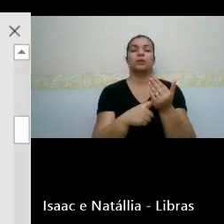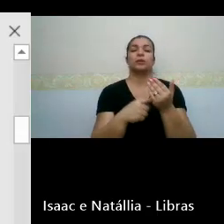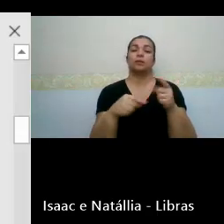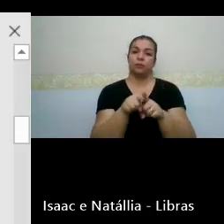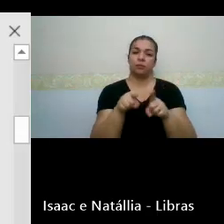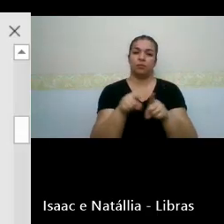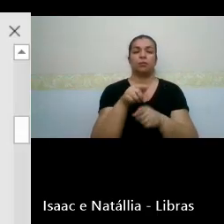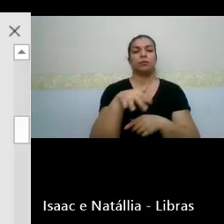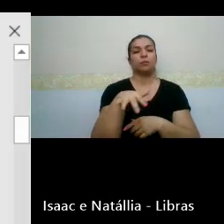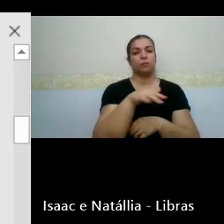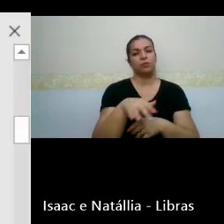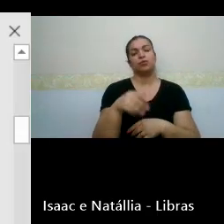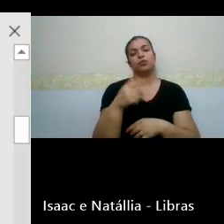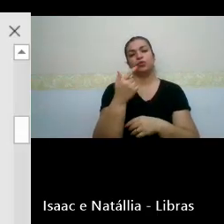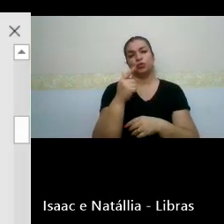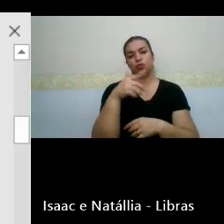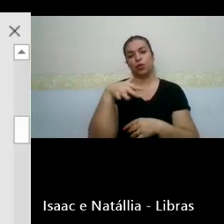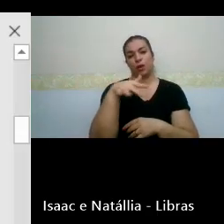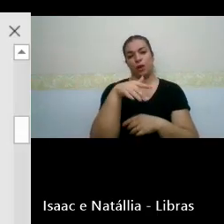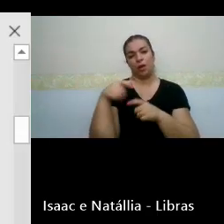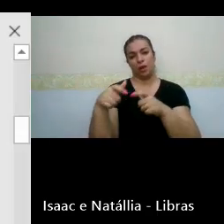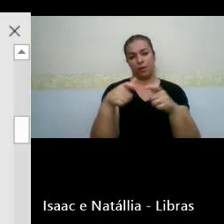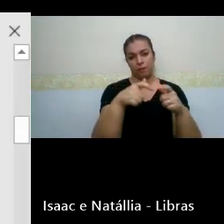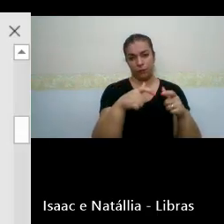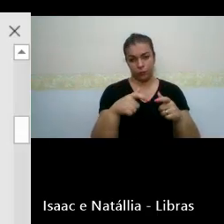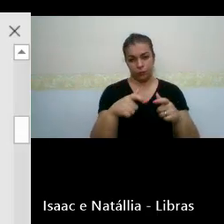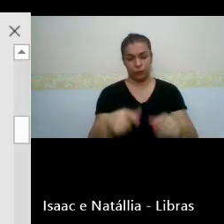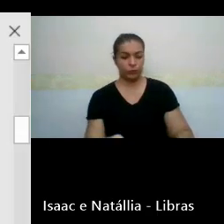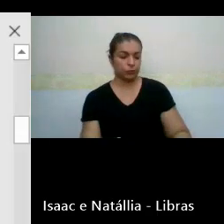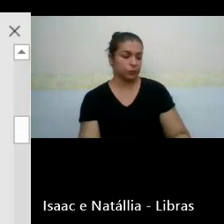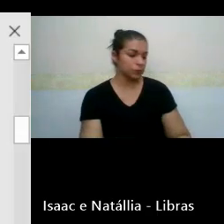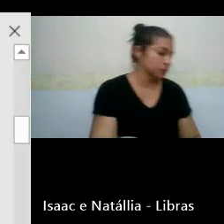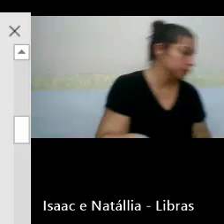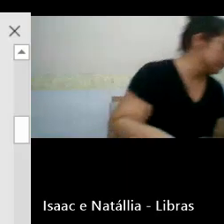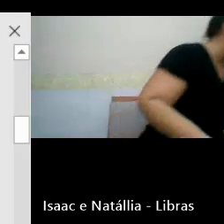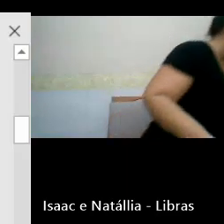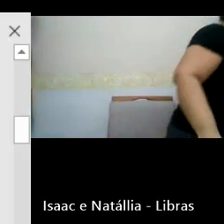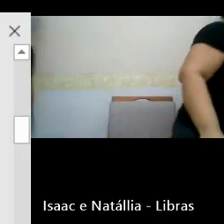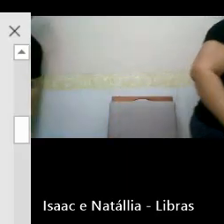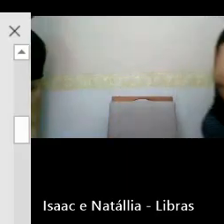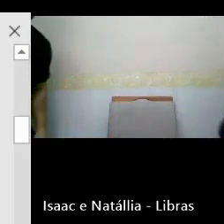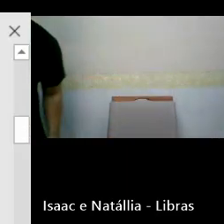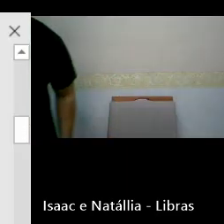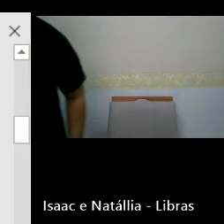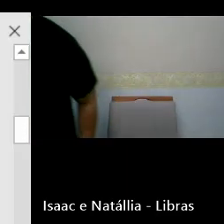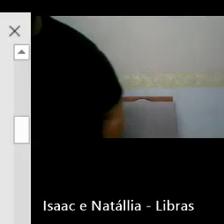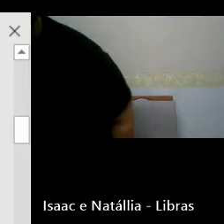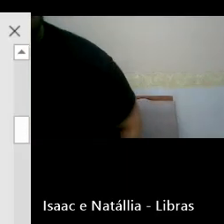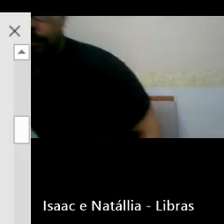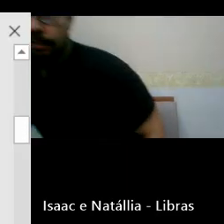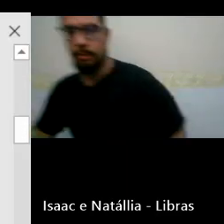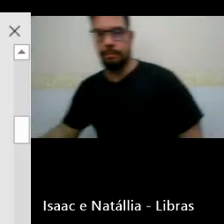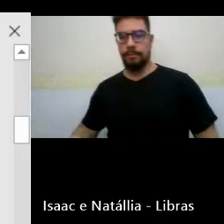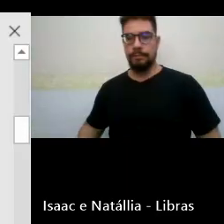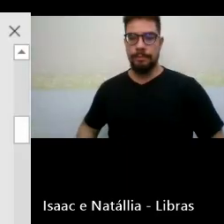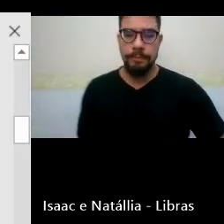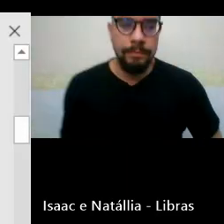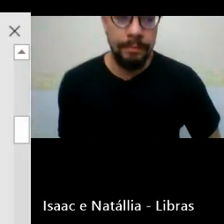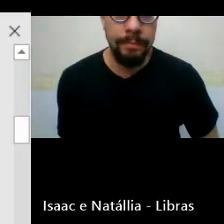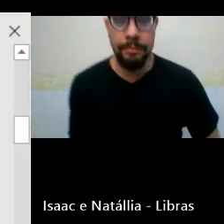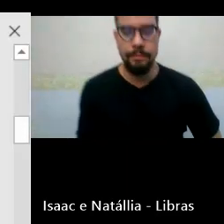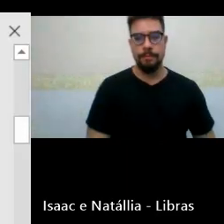geográficos. Então, dentro dessa perspectiva de atualização, de modernização, a